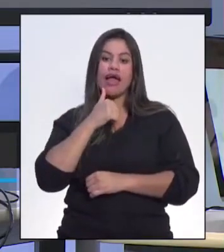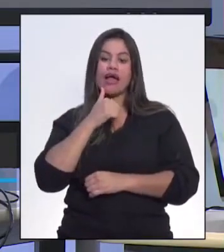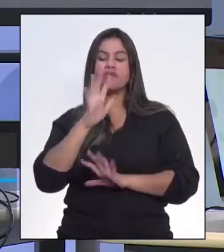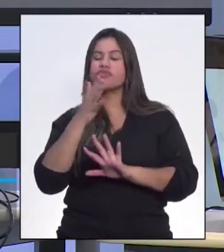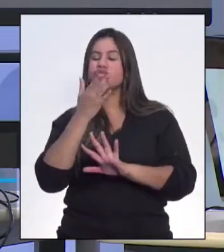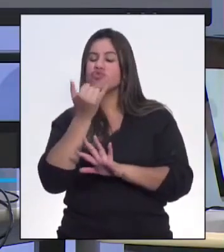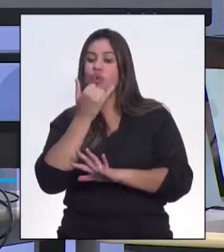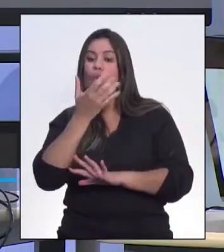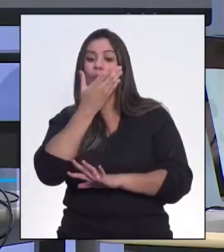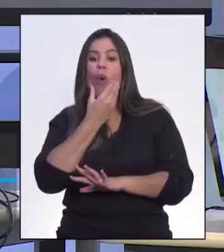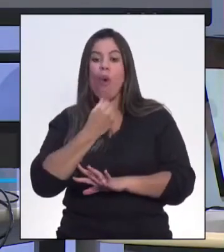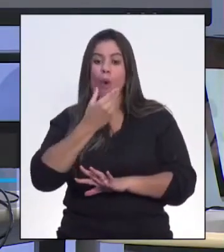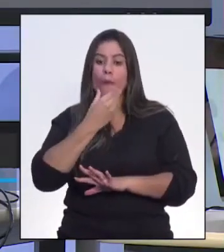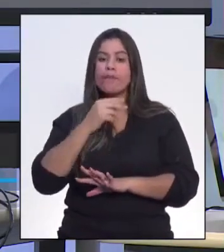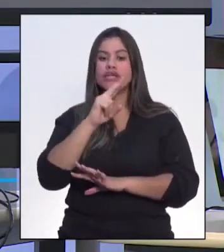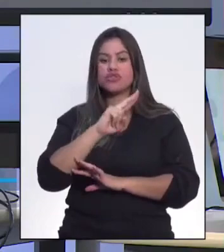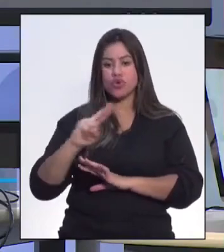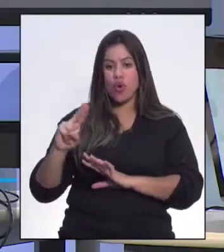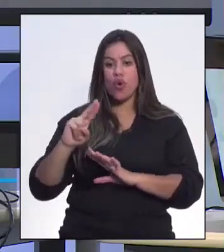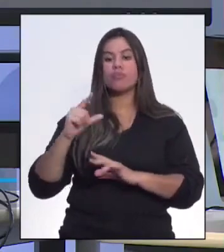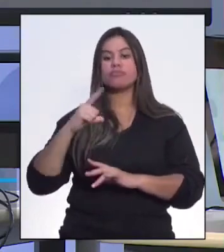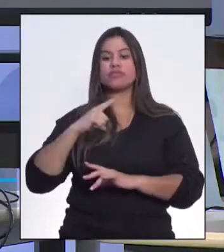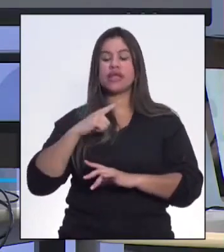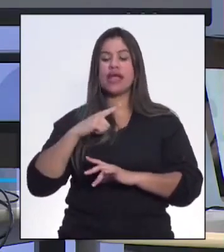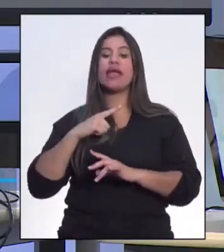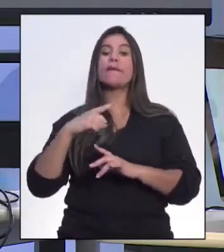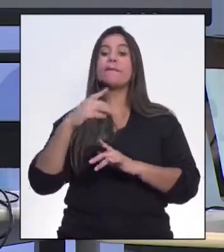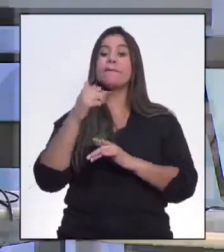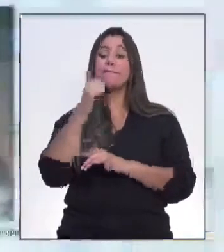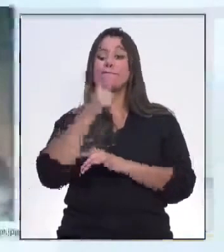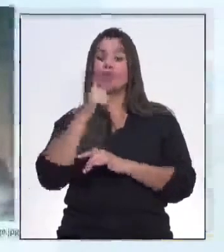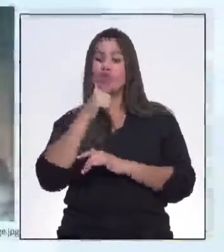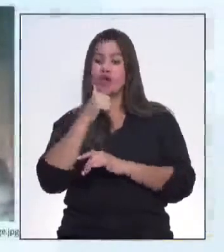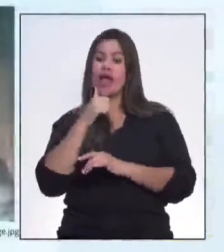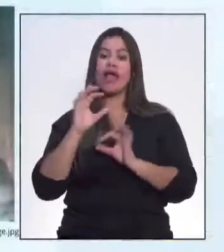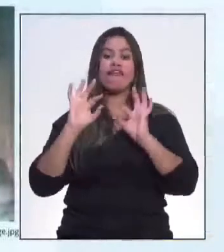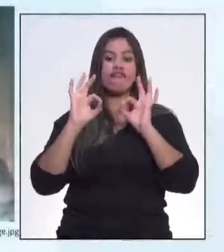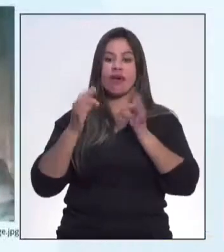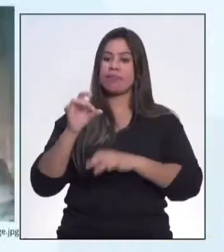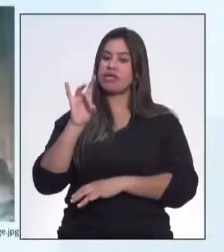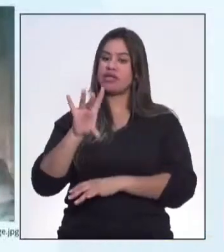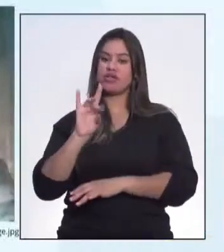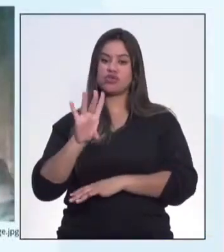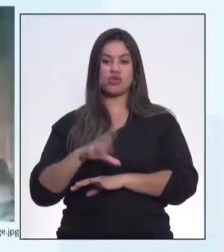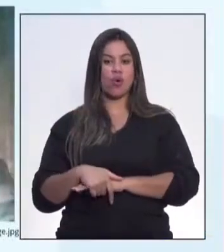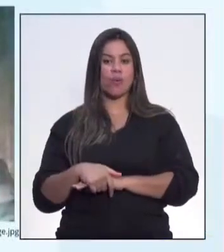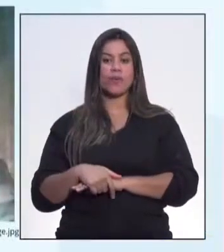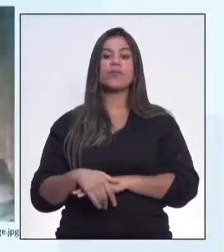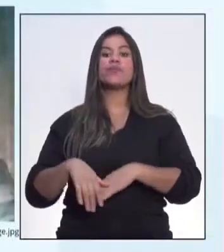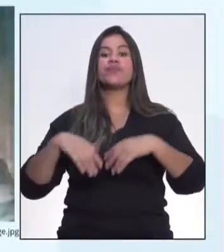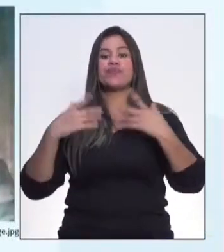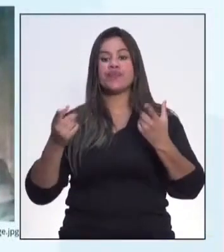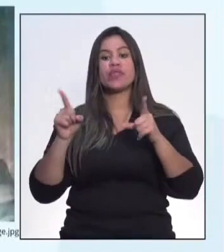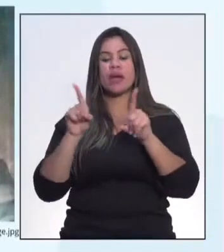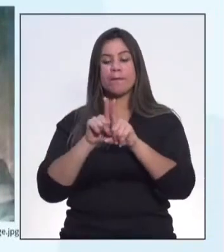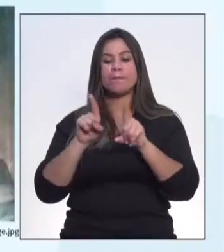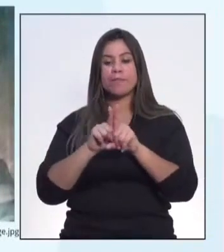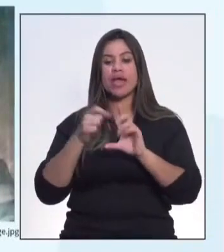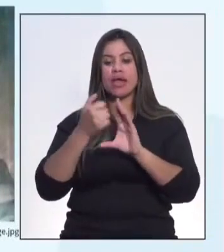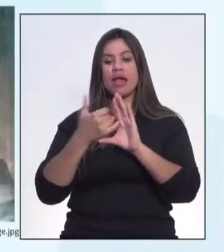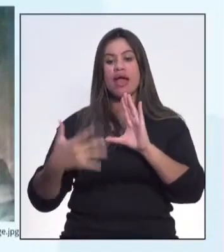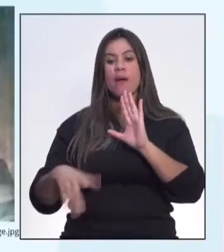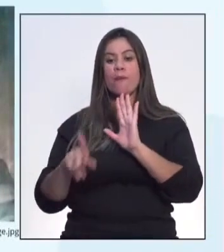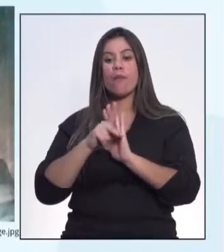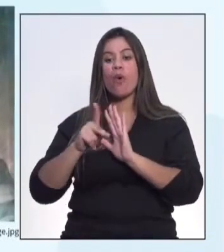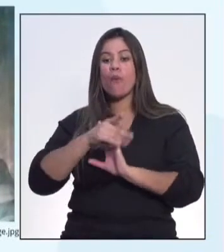direito a esse nome. E também existia um aspecto que apenas o homem,